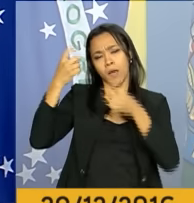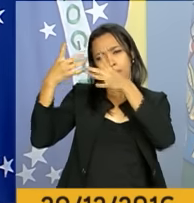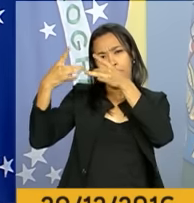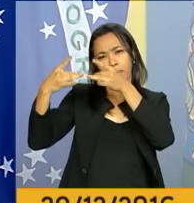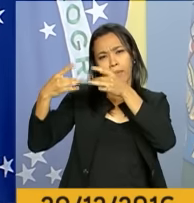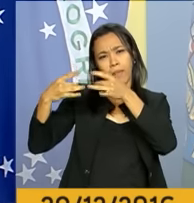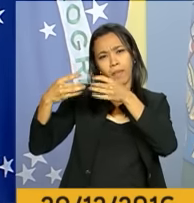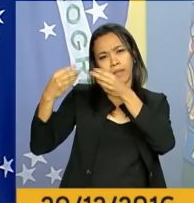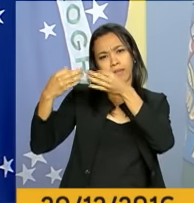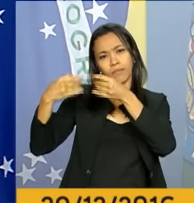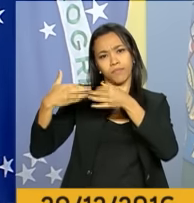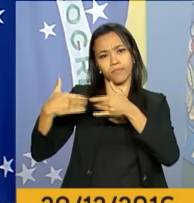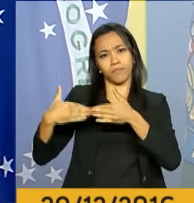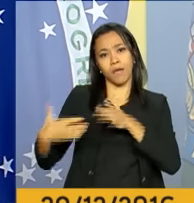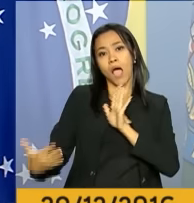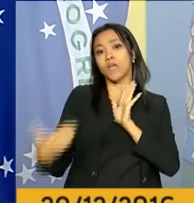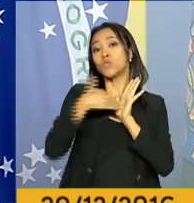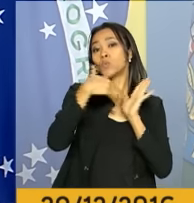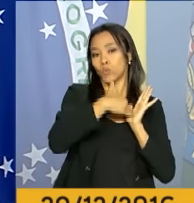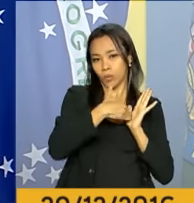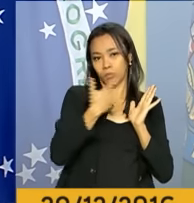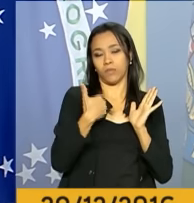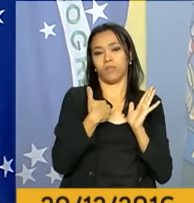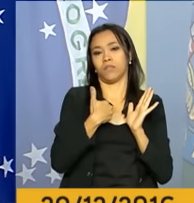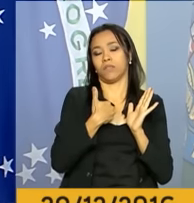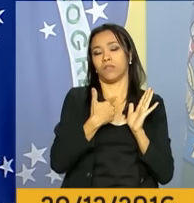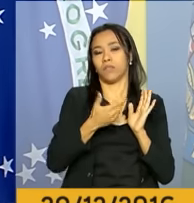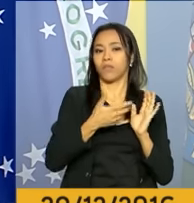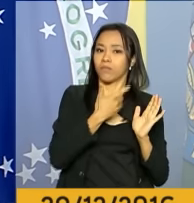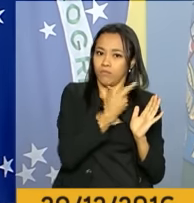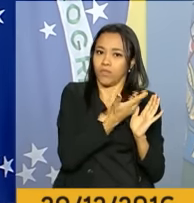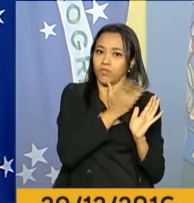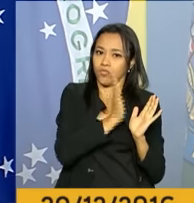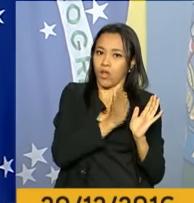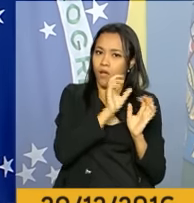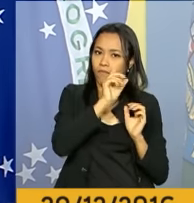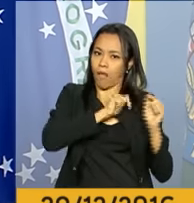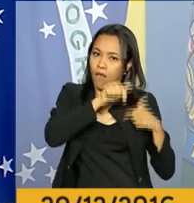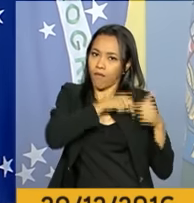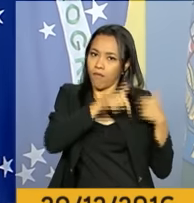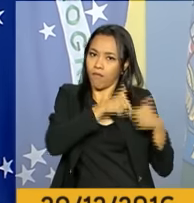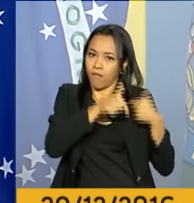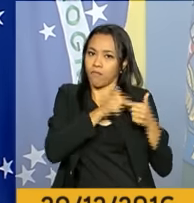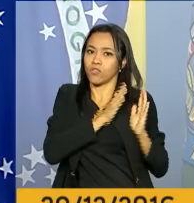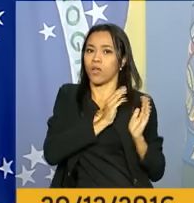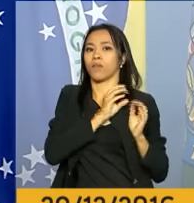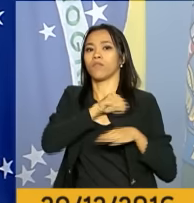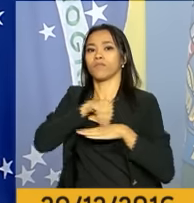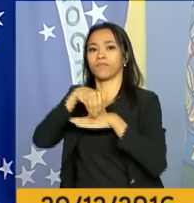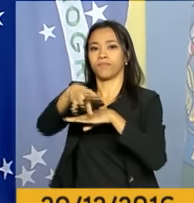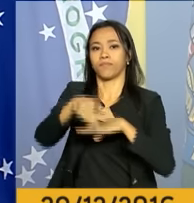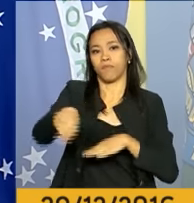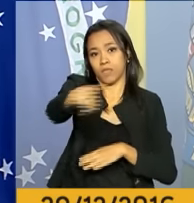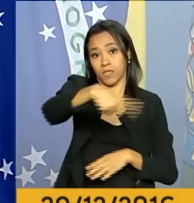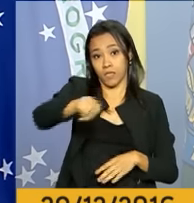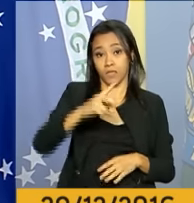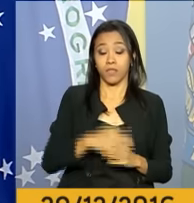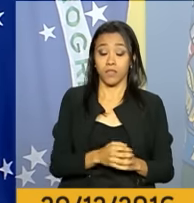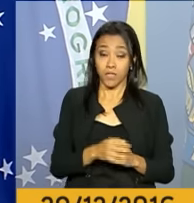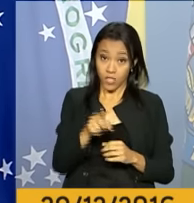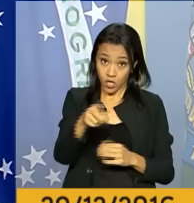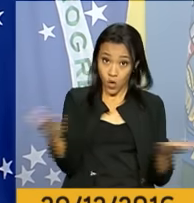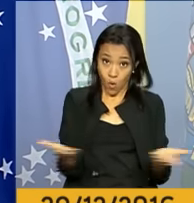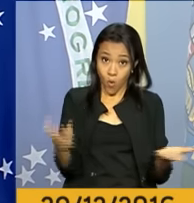últimas medidas né Eu até peço a gentileza de todos vocês de examinando os